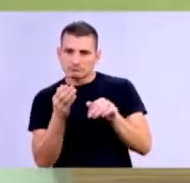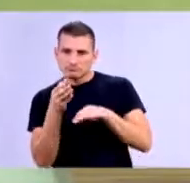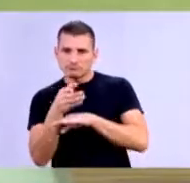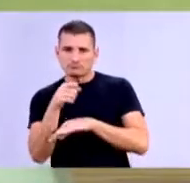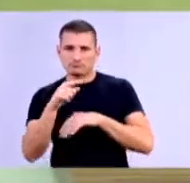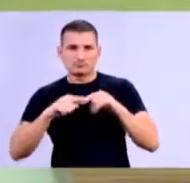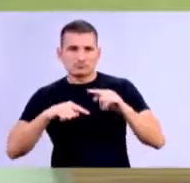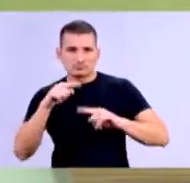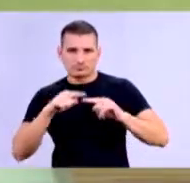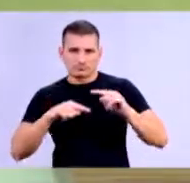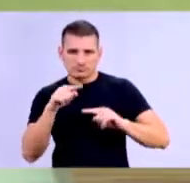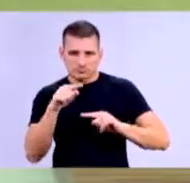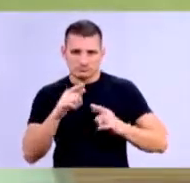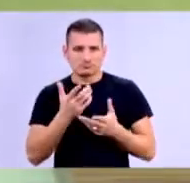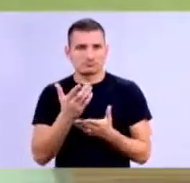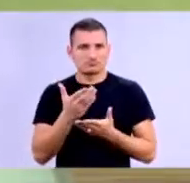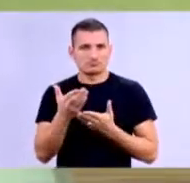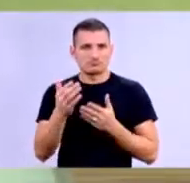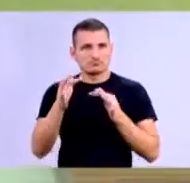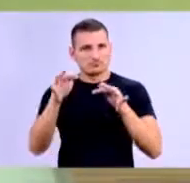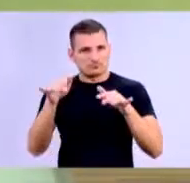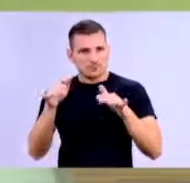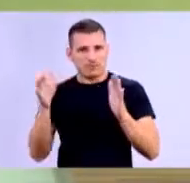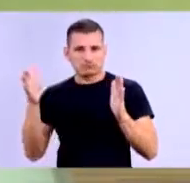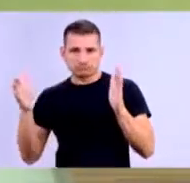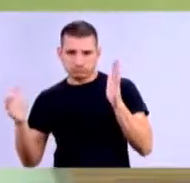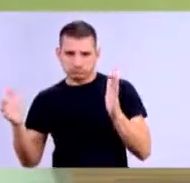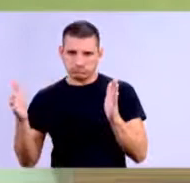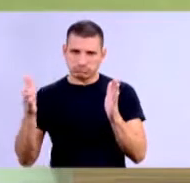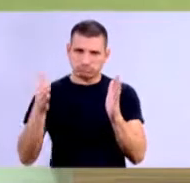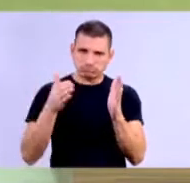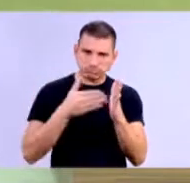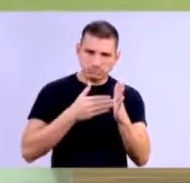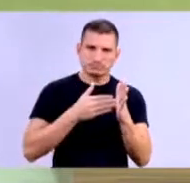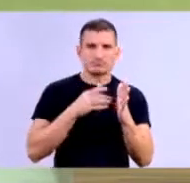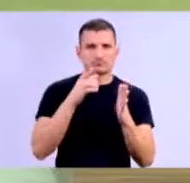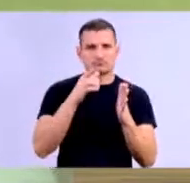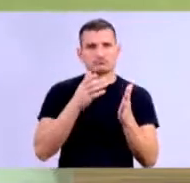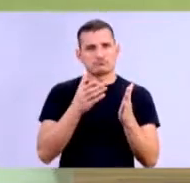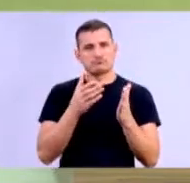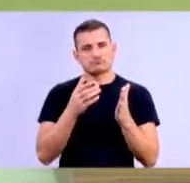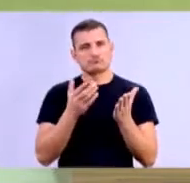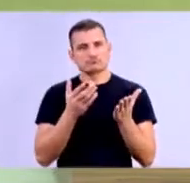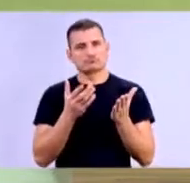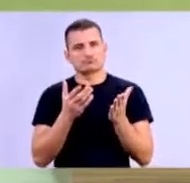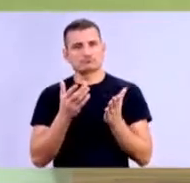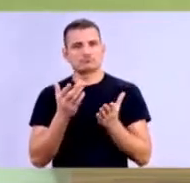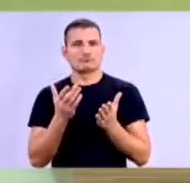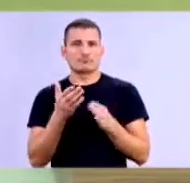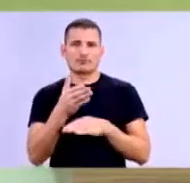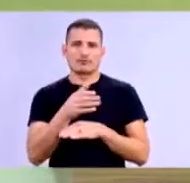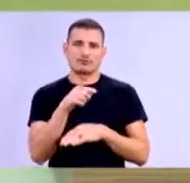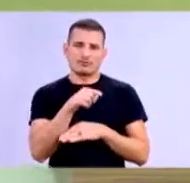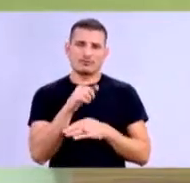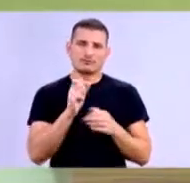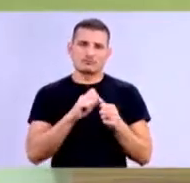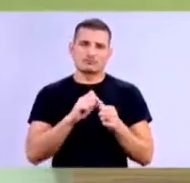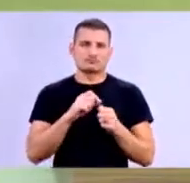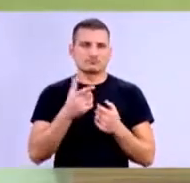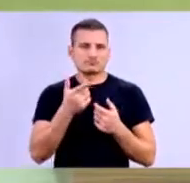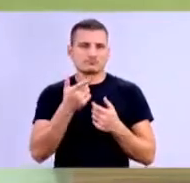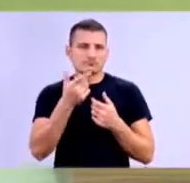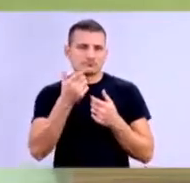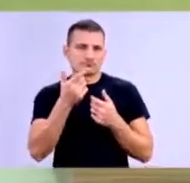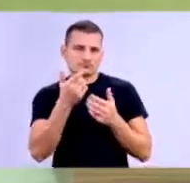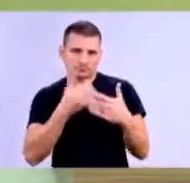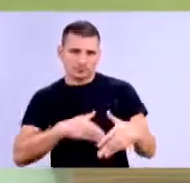e ao final de um determinado período ou uma carga horária, você vai lá e realiza, né, automaticamente uma avaliação.